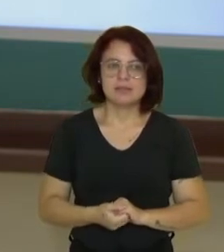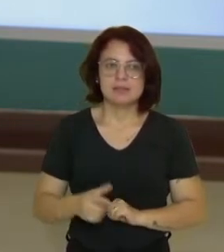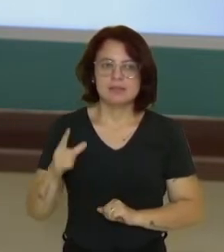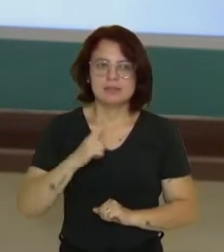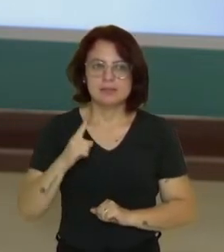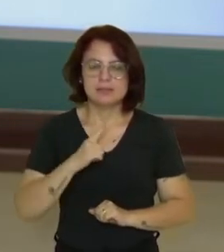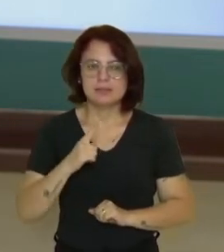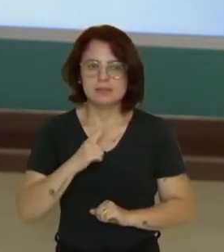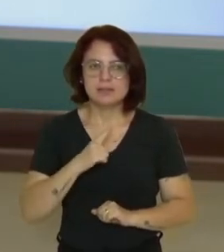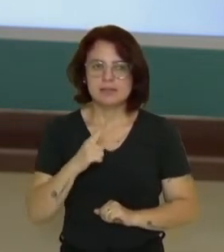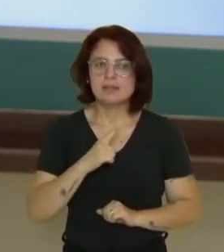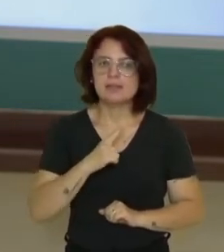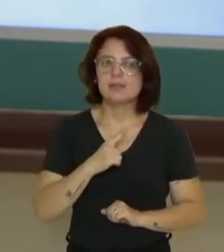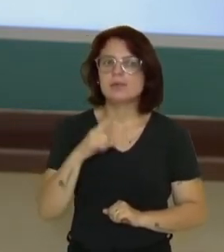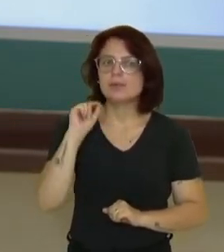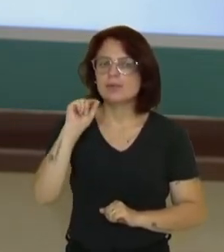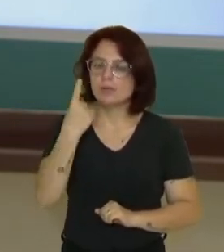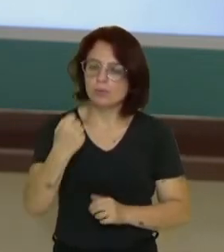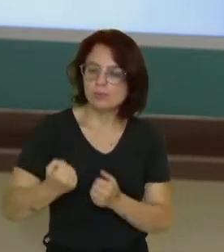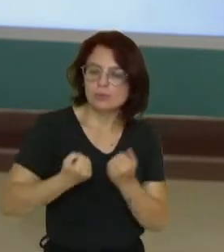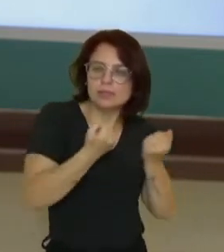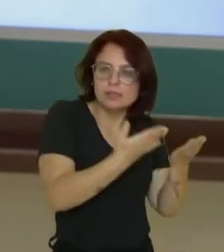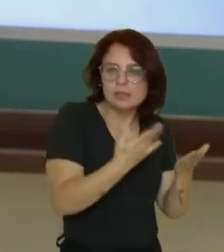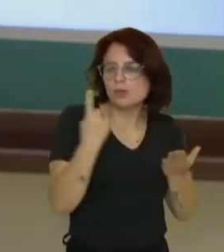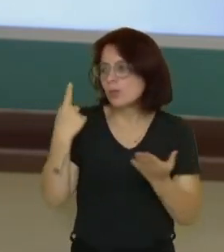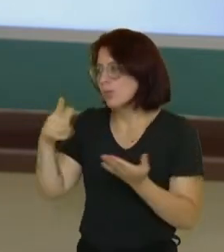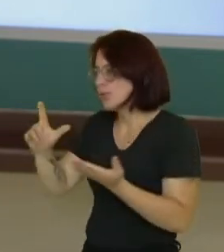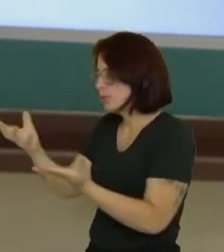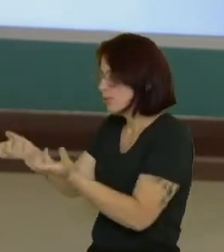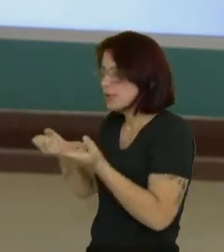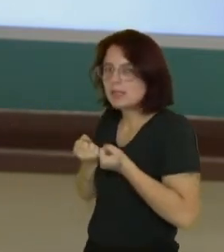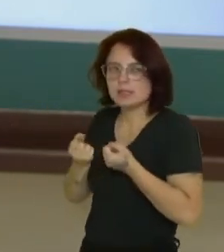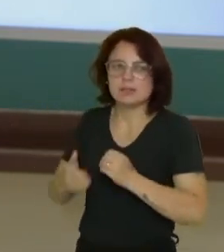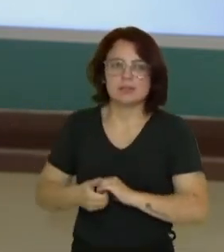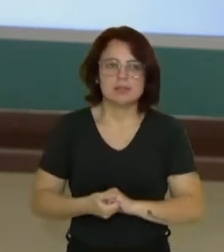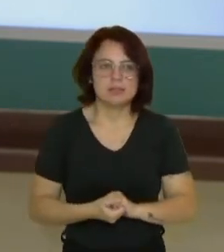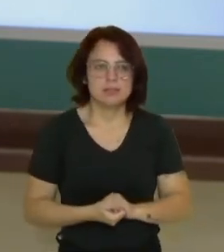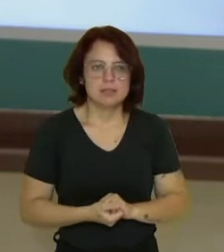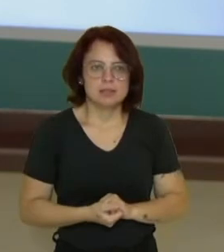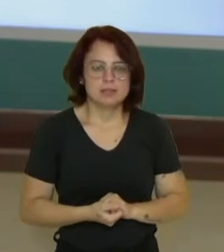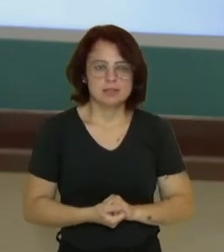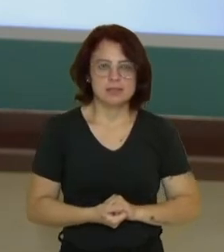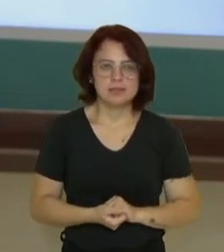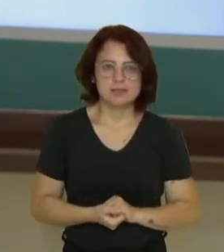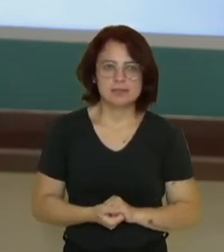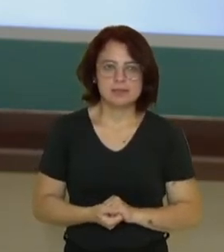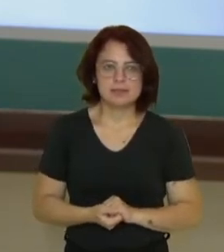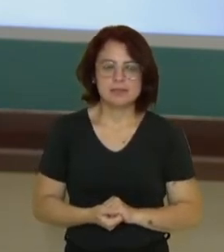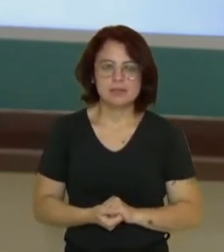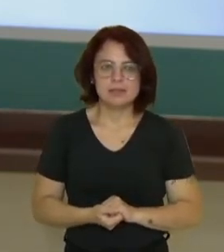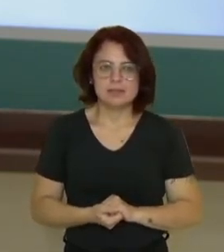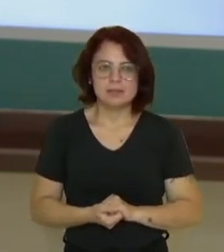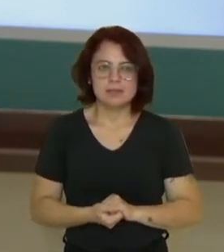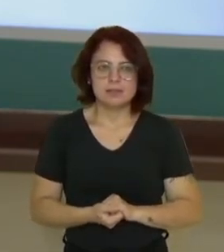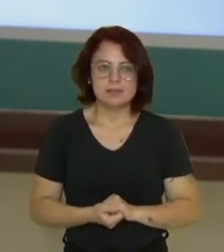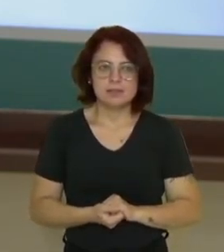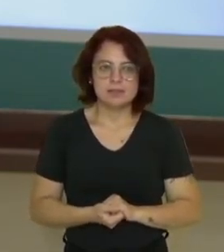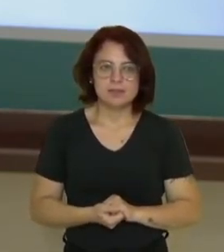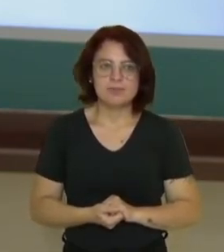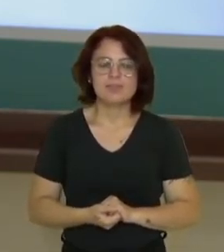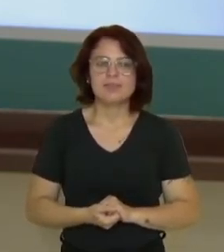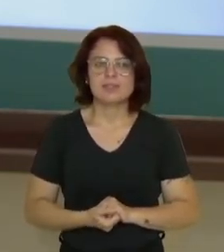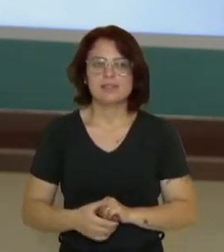átomo cedendo e outro ganhando elétrons. Veja aqui um exemplo clássico, o cloreto de sódio,